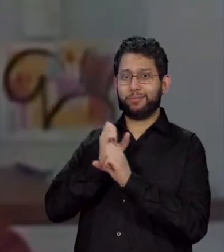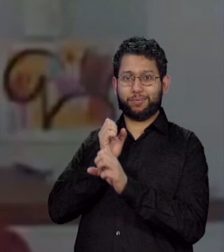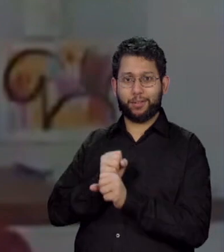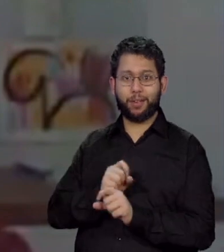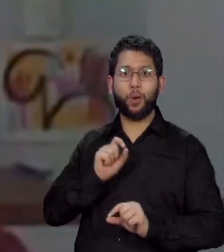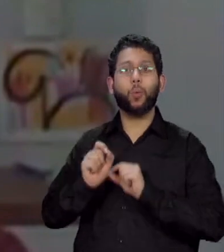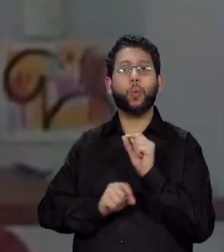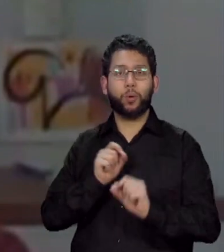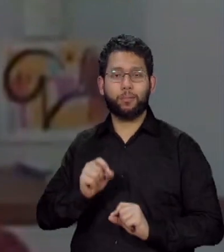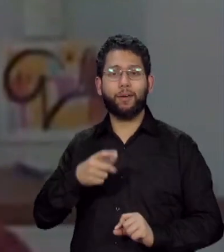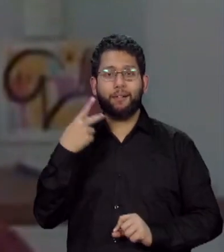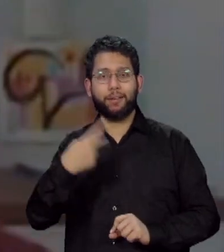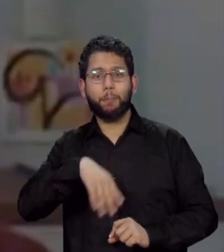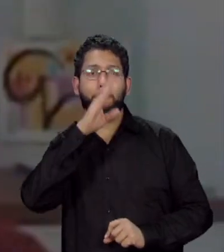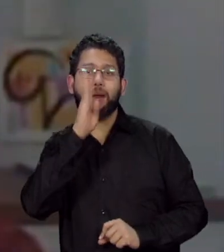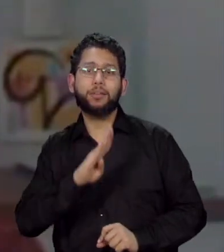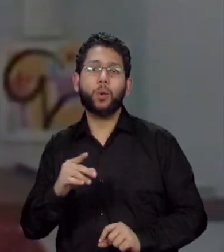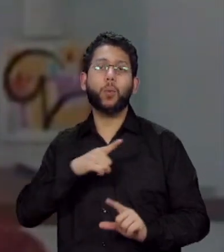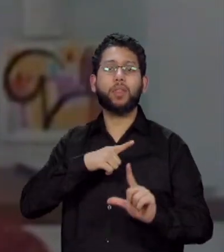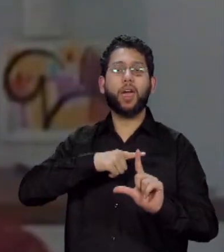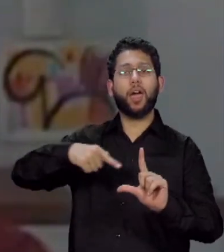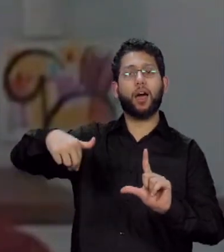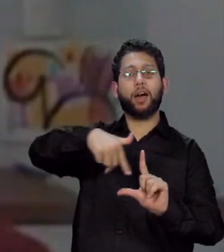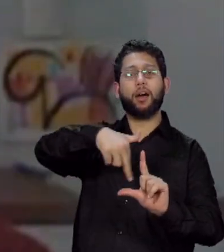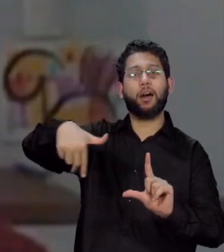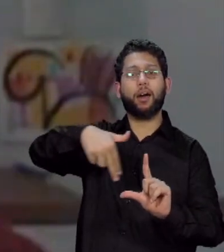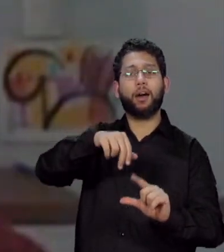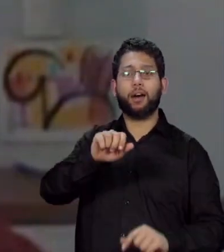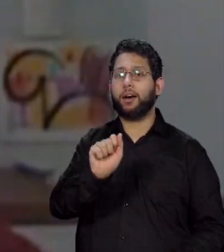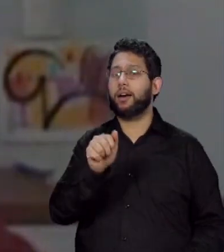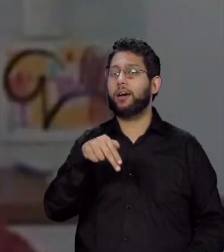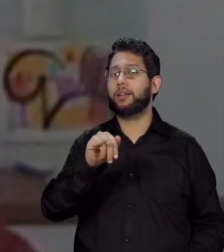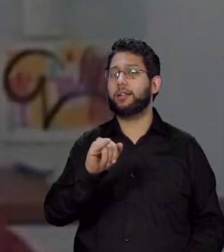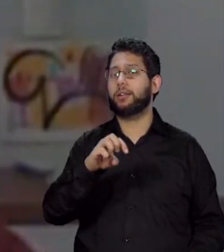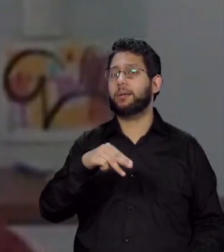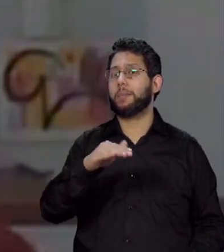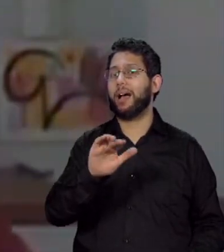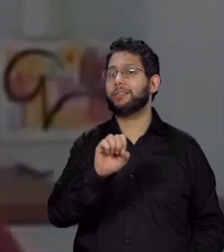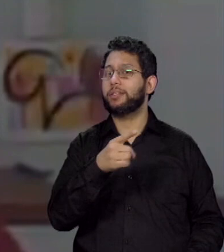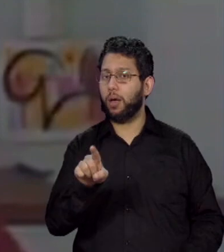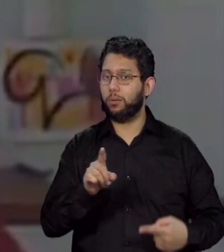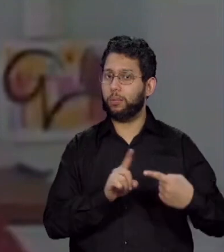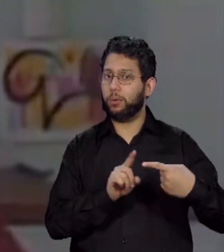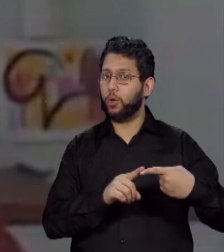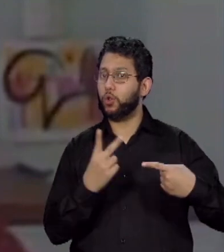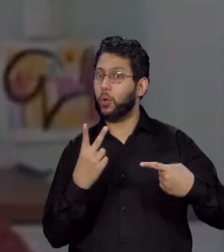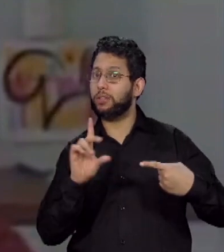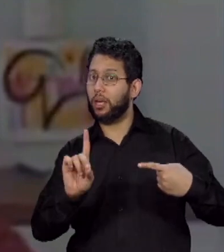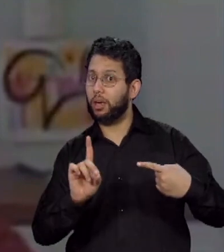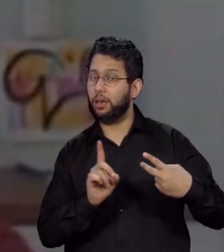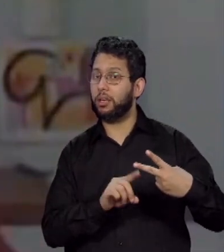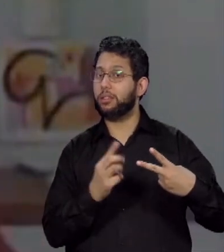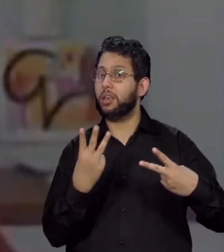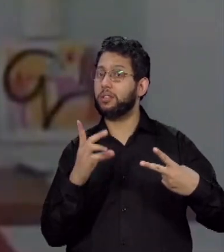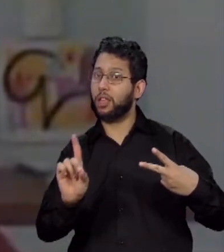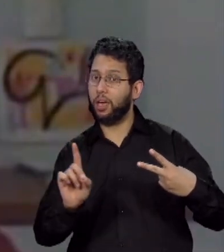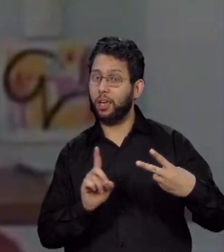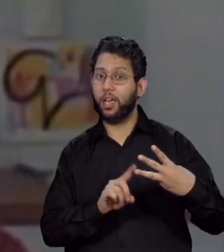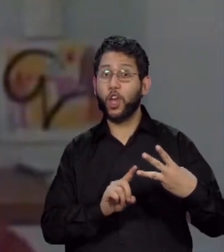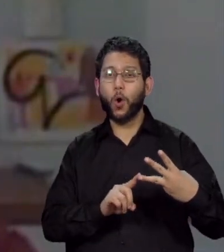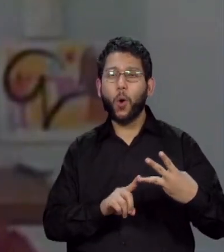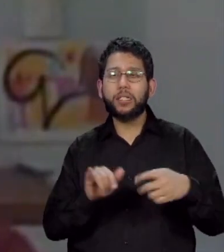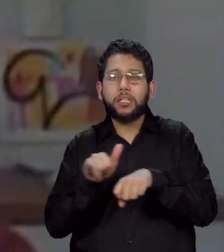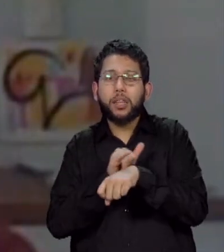da animação do Brasil. Quem são as pessoas que lidam com animação 2D, 3D, com VFX, com efeitos